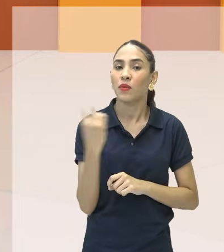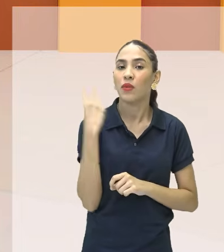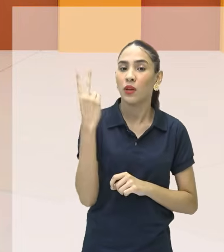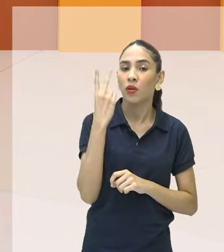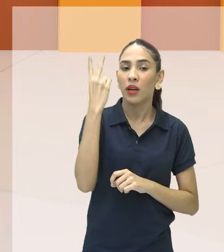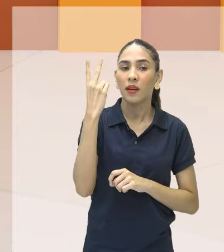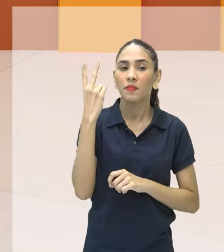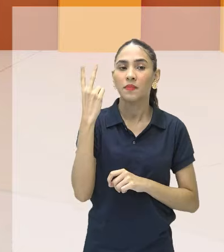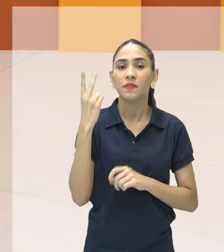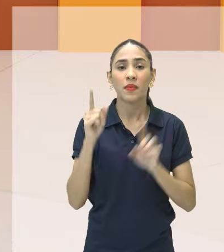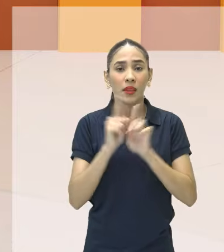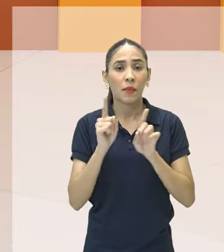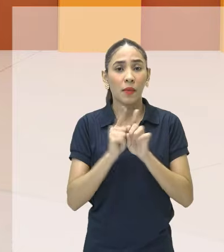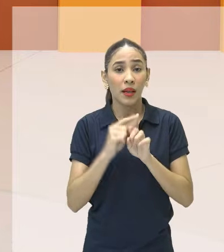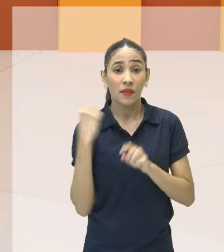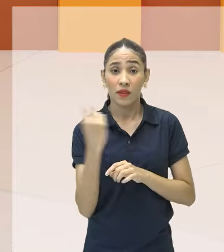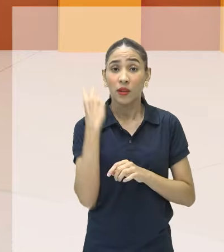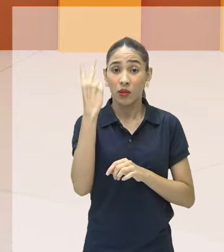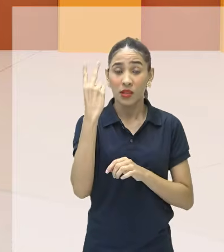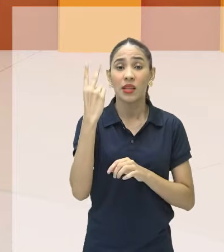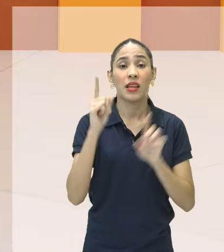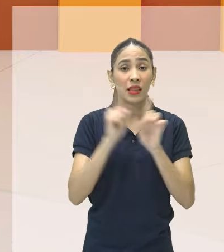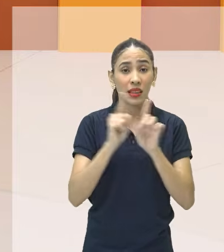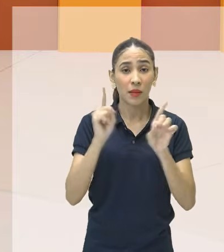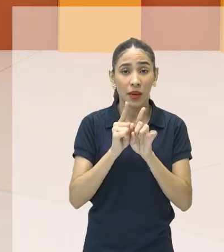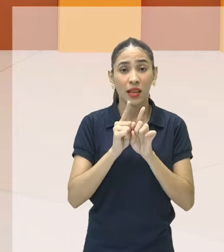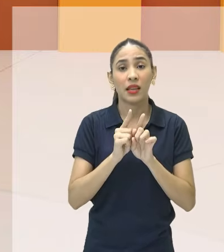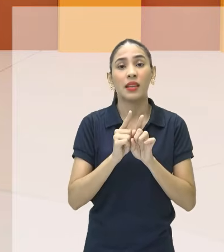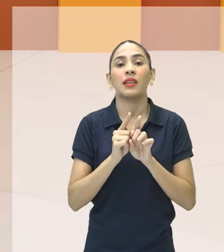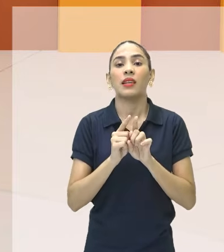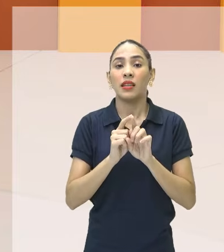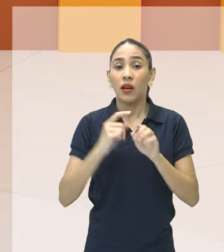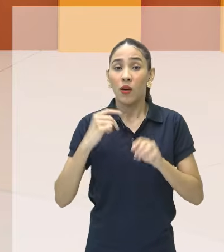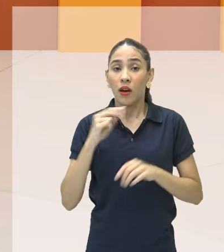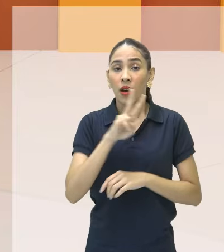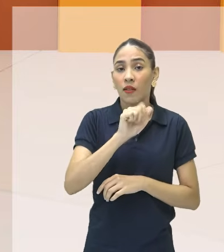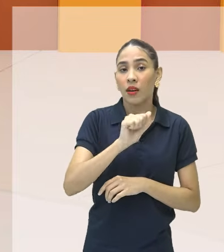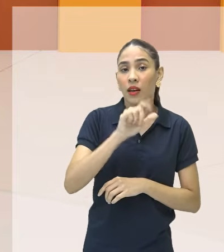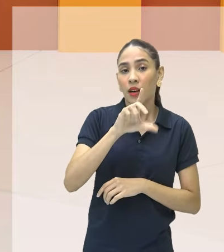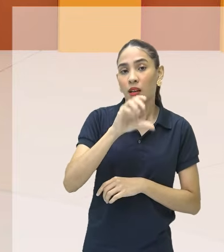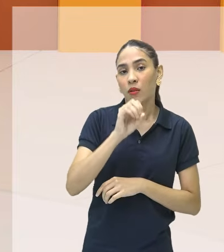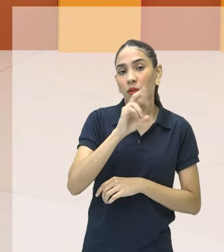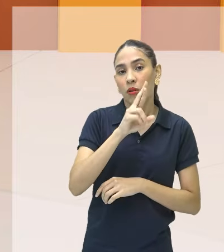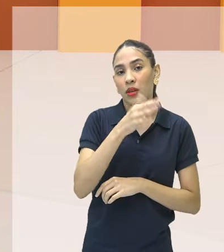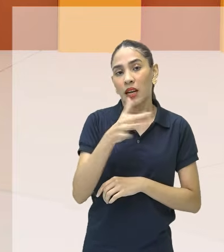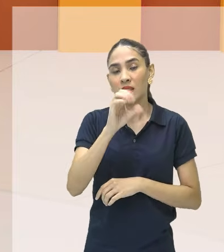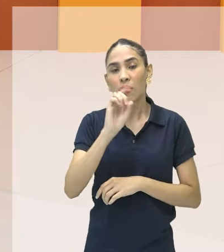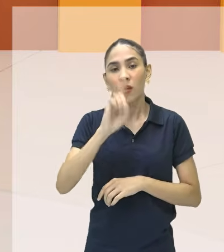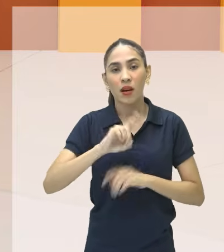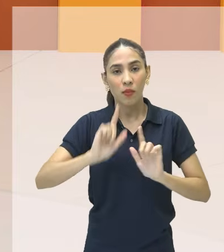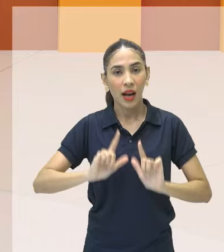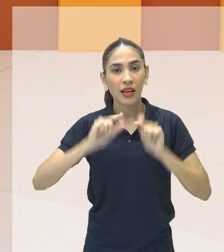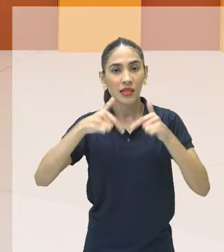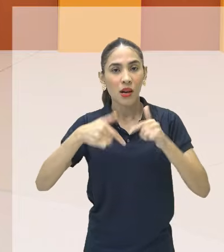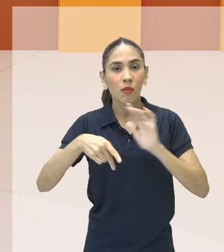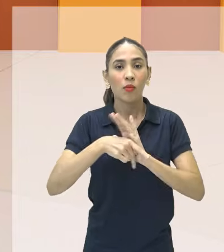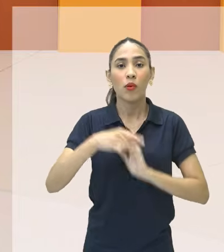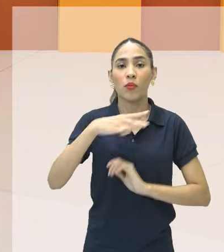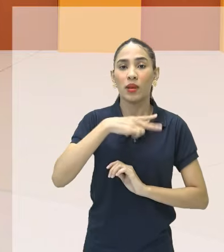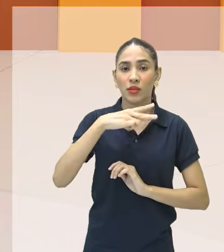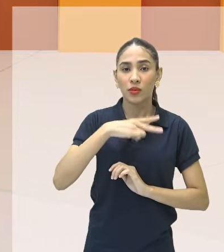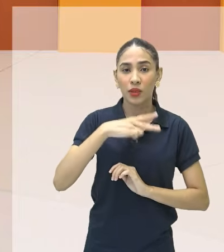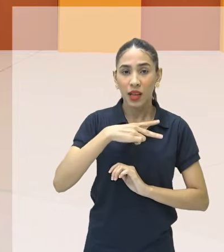valorar e de valorizar. A valoração é um ato subjetivo de